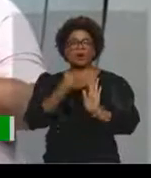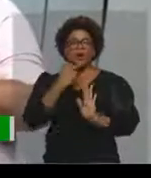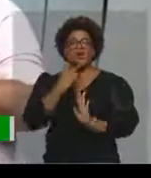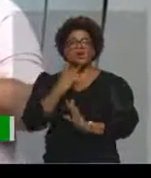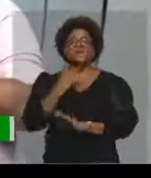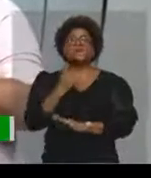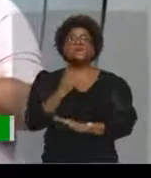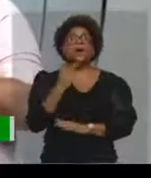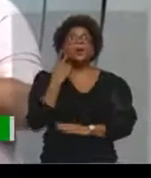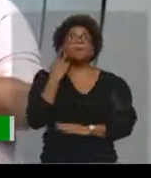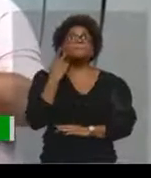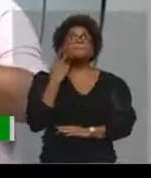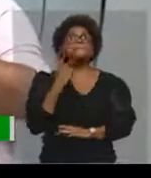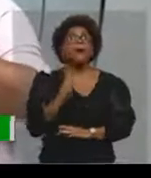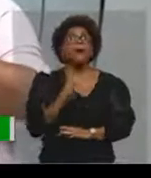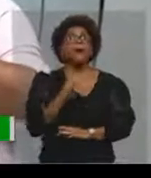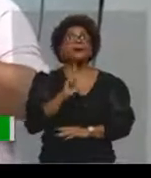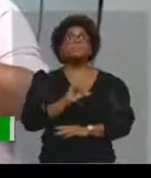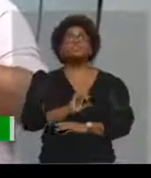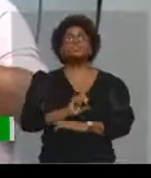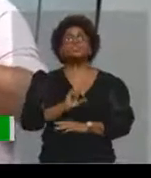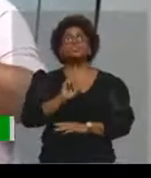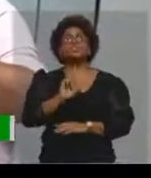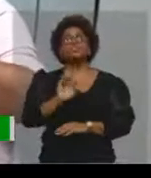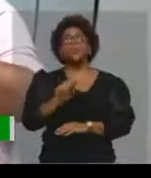diretor, para os atores,